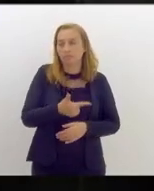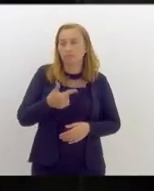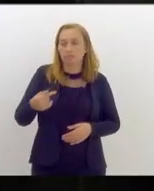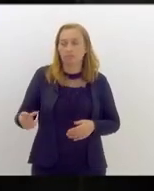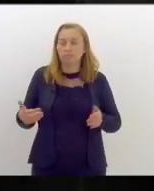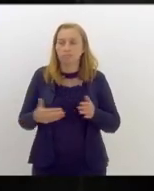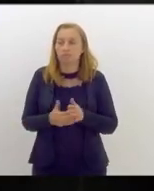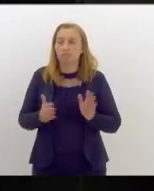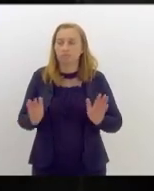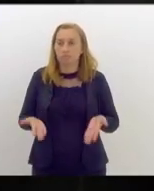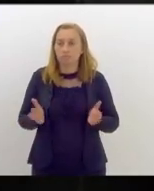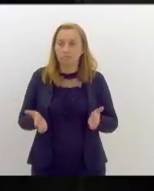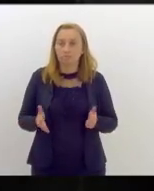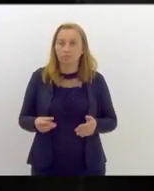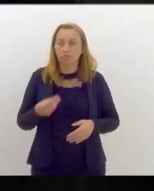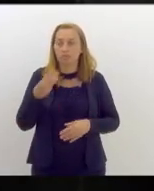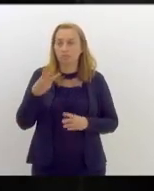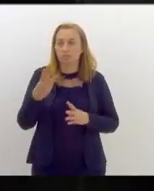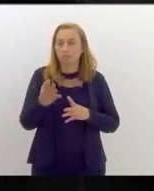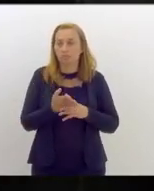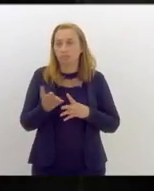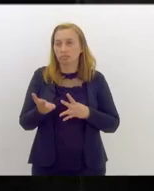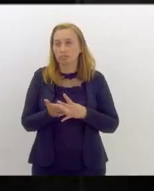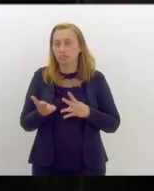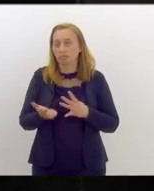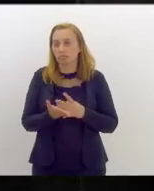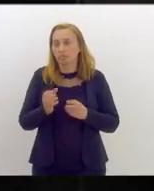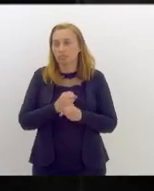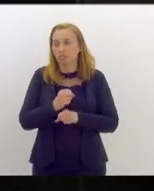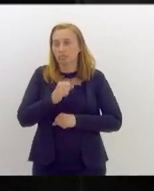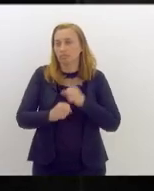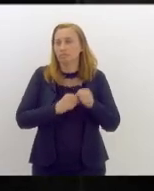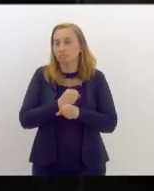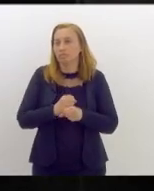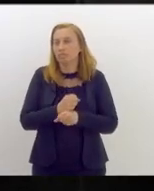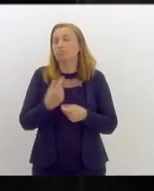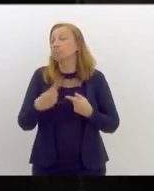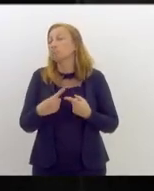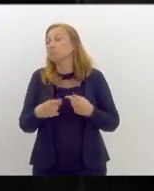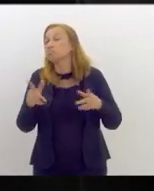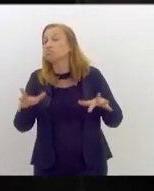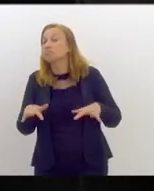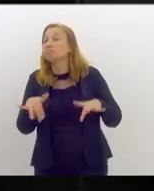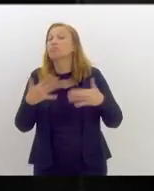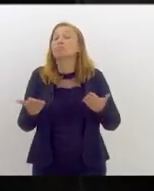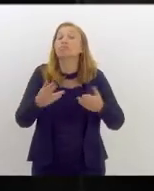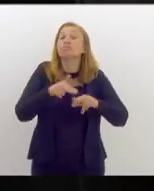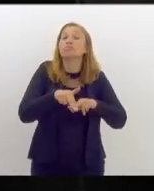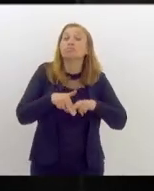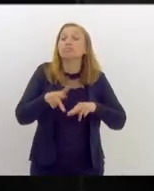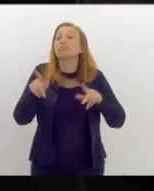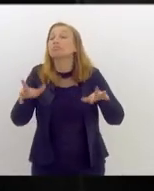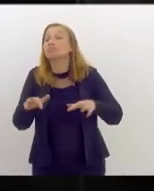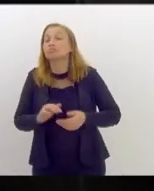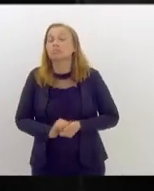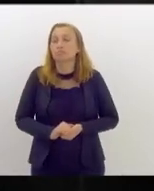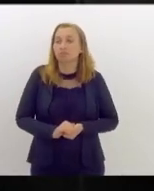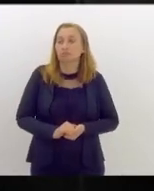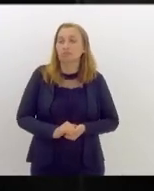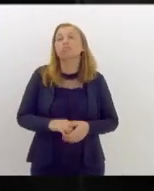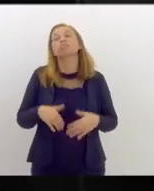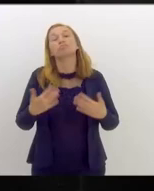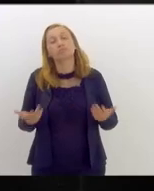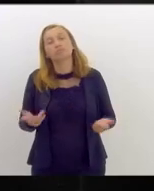o mesmo mecanismo três parcelas ano após ano Por que que vai ser diferente Qual é a razão para ser diferente Então